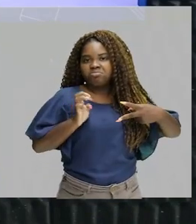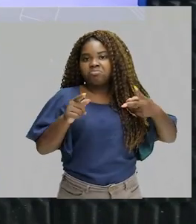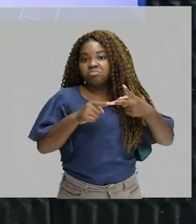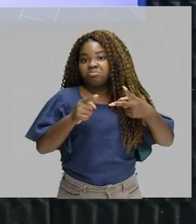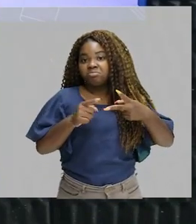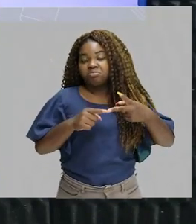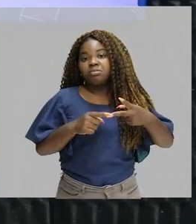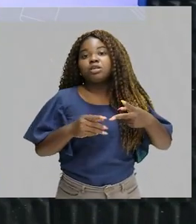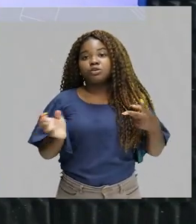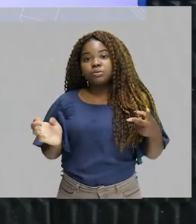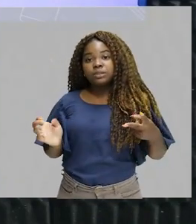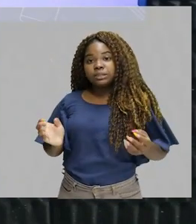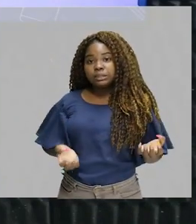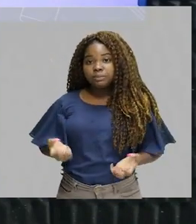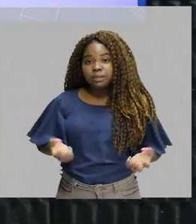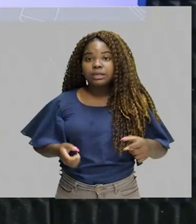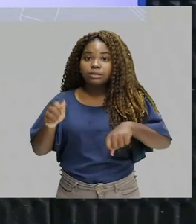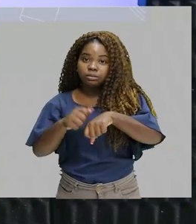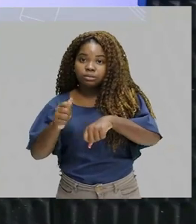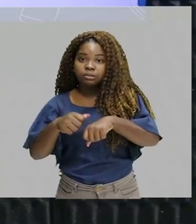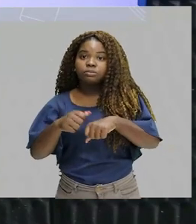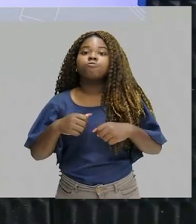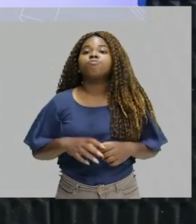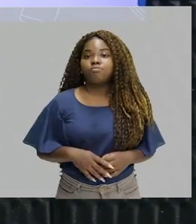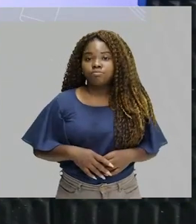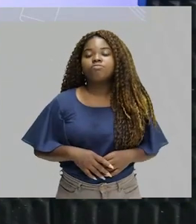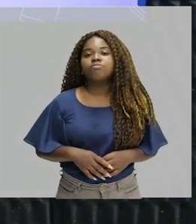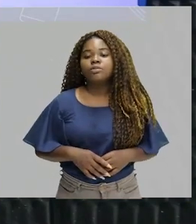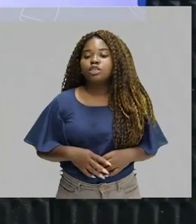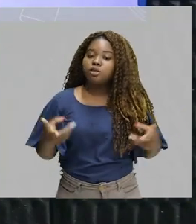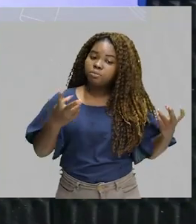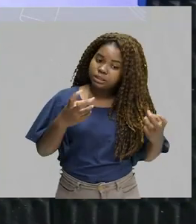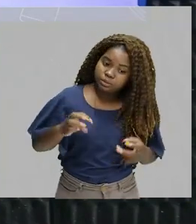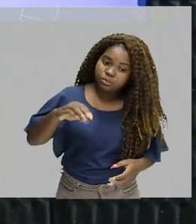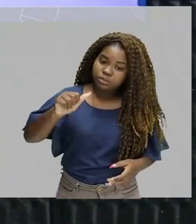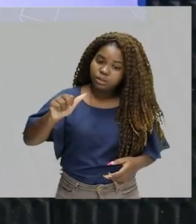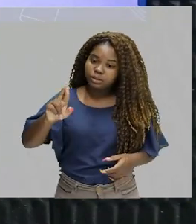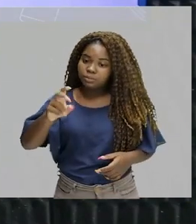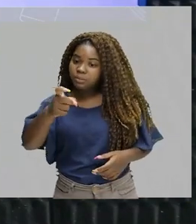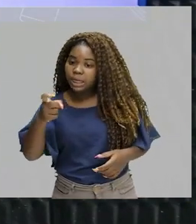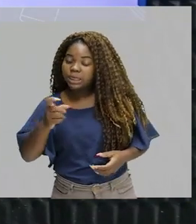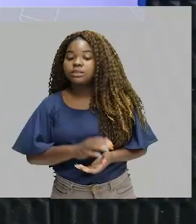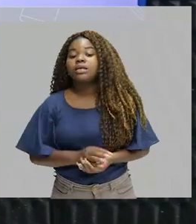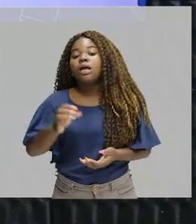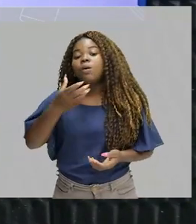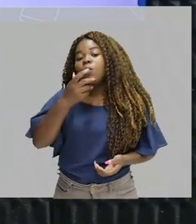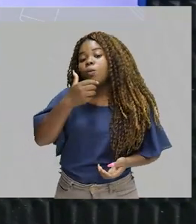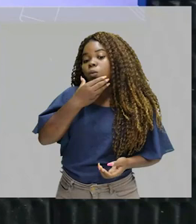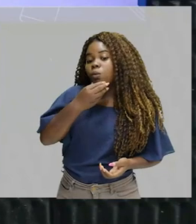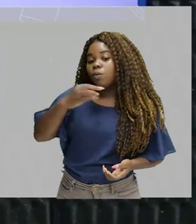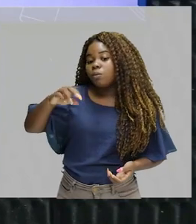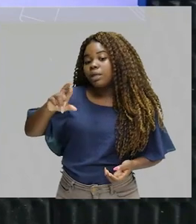o proletariado isso levando em conta análise de Marx a gente falando sobre ele Marx percebe na